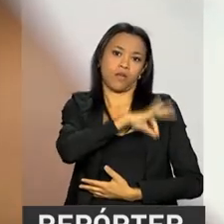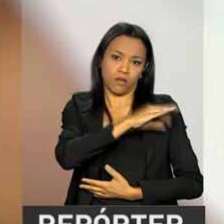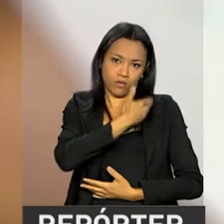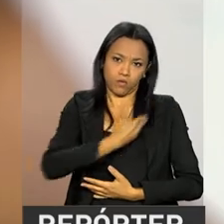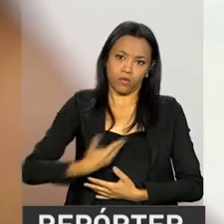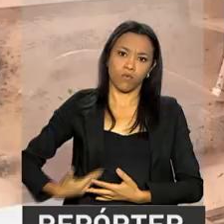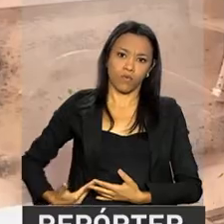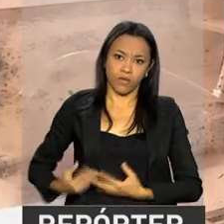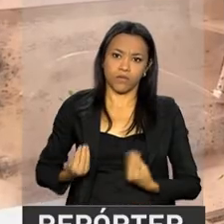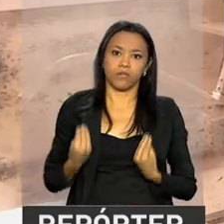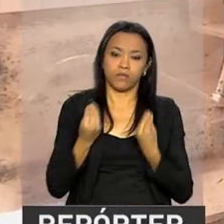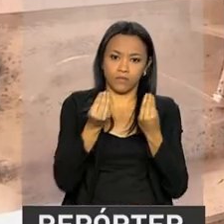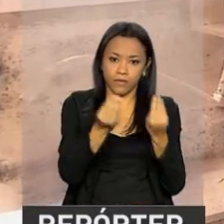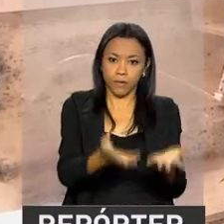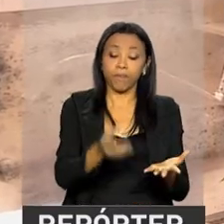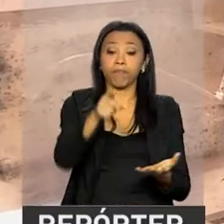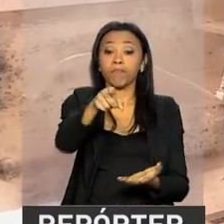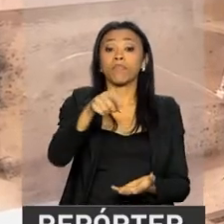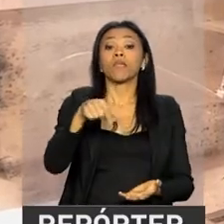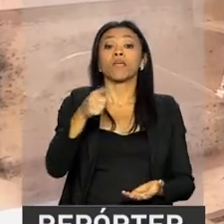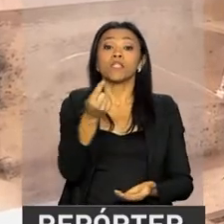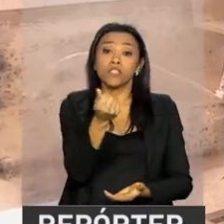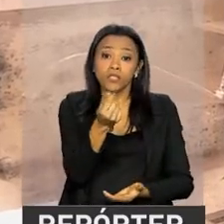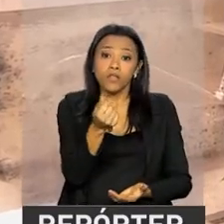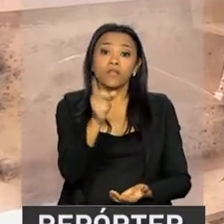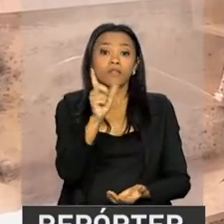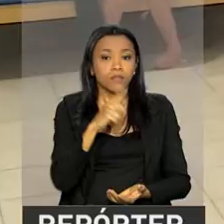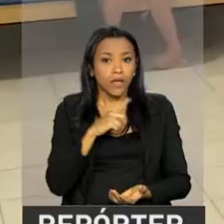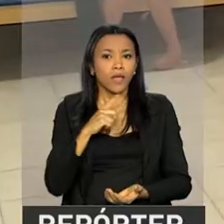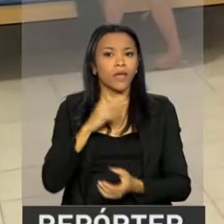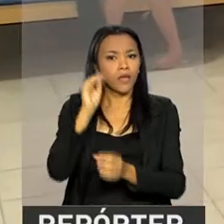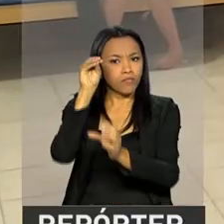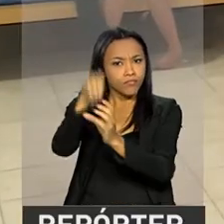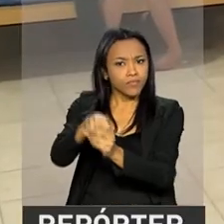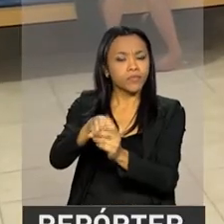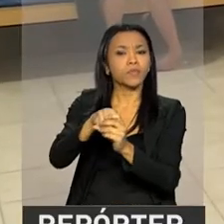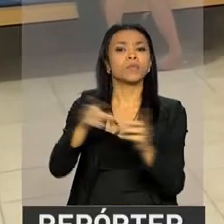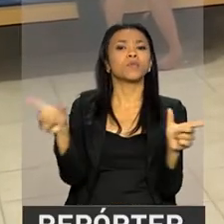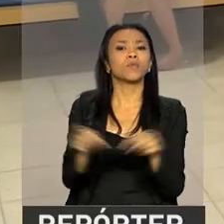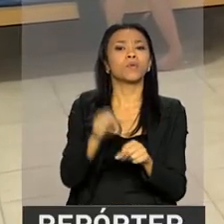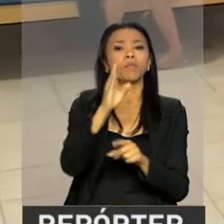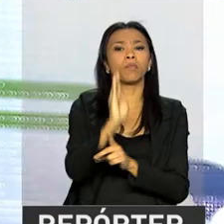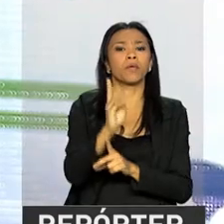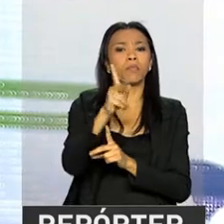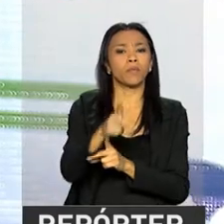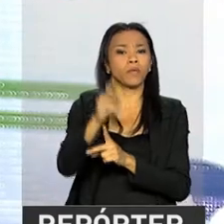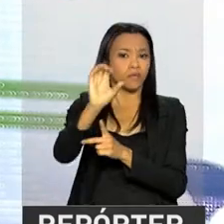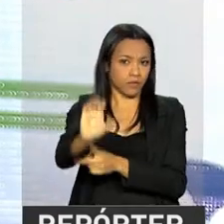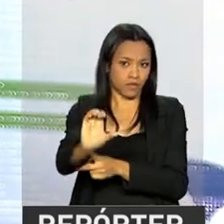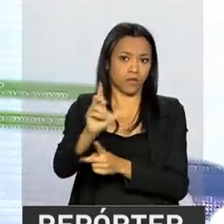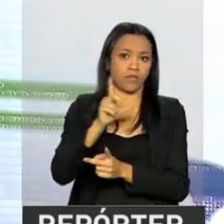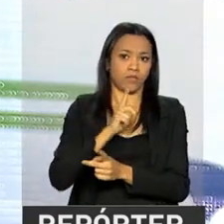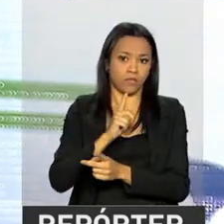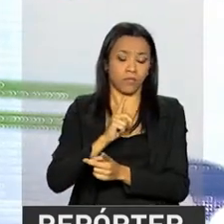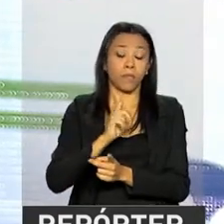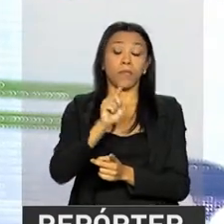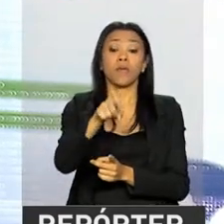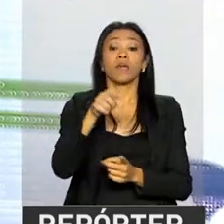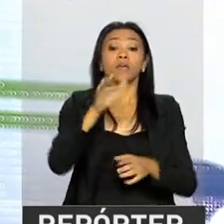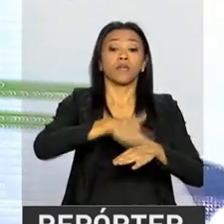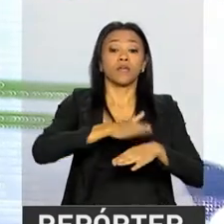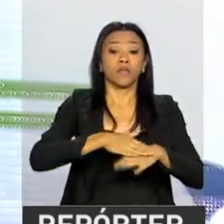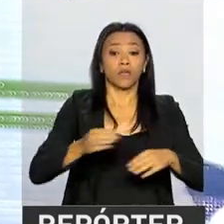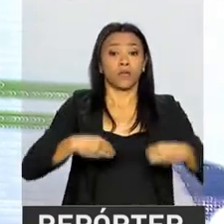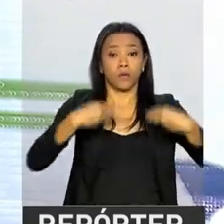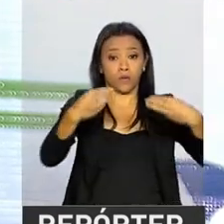dinheiro destinado às pessoas com a deficiência está previsto no benefício de prestação continuada. Segundo o Ministério do